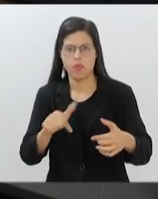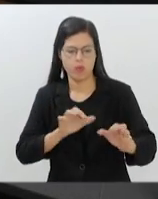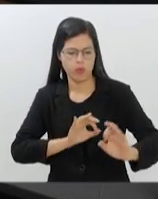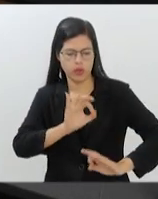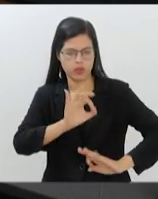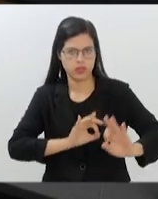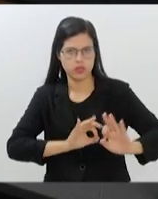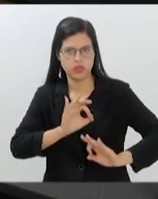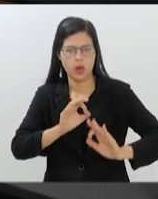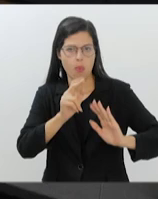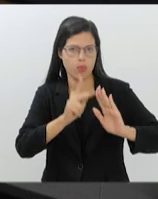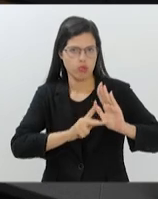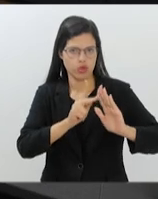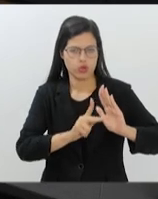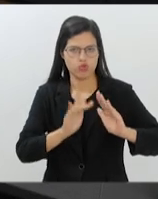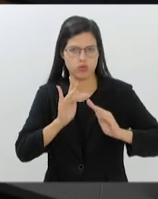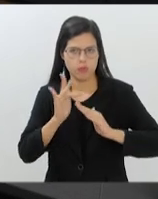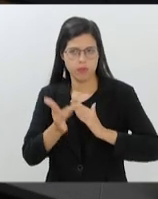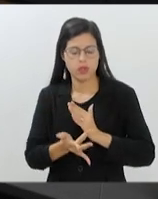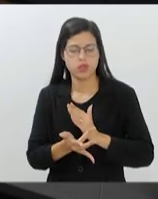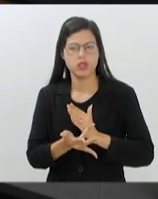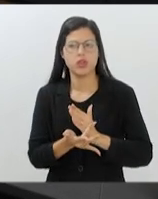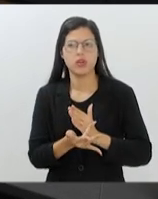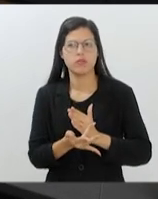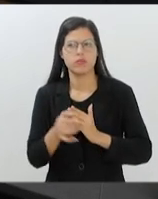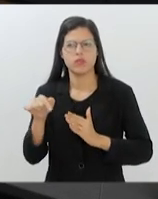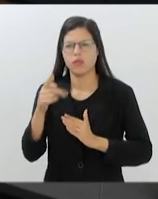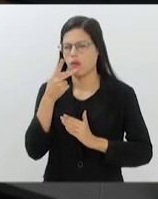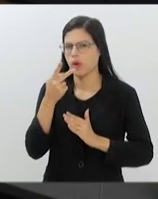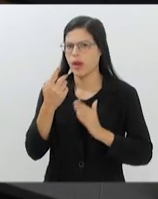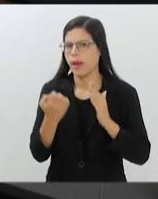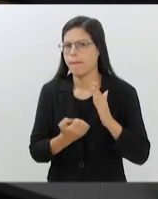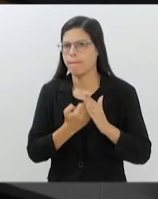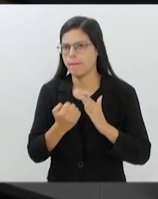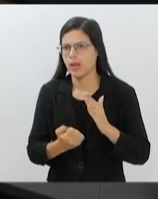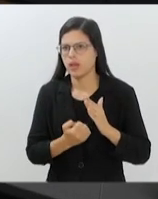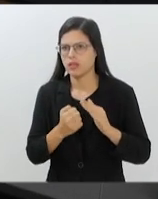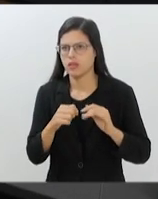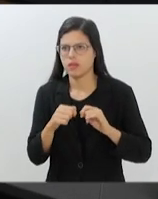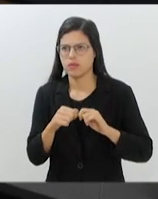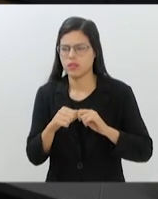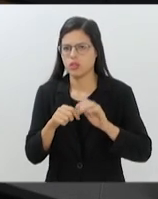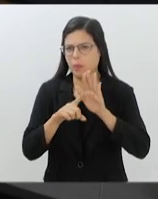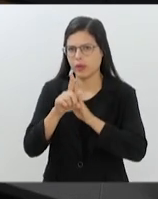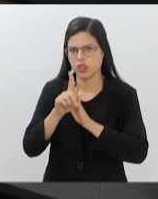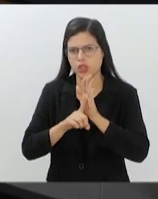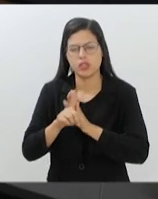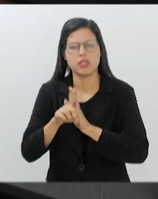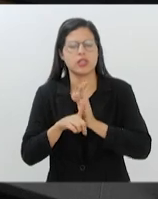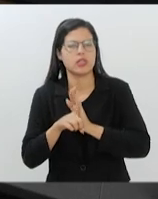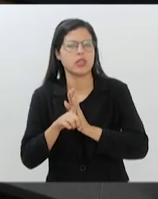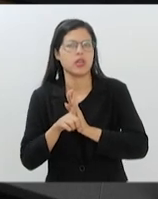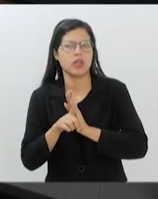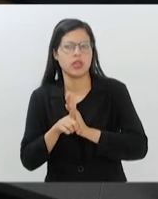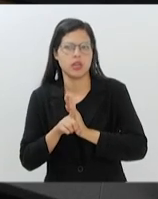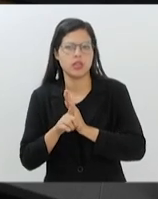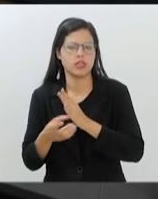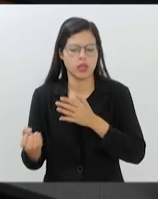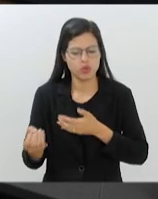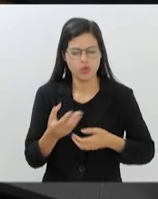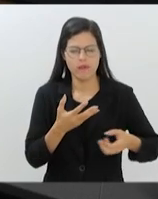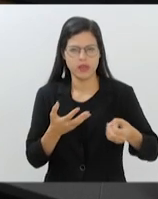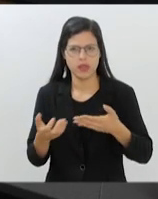de mídia senhor disse que é a agência que elabora o plano de mídia com base nas pesquisas de mercado nas tendências na no